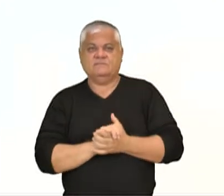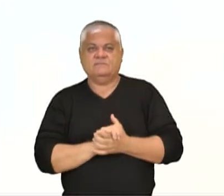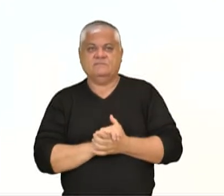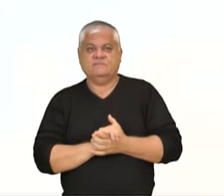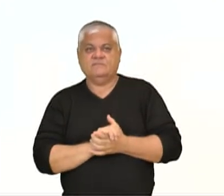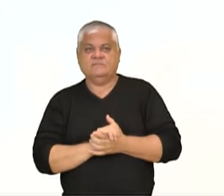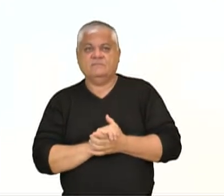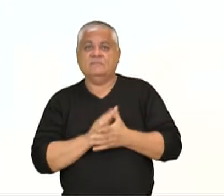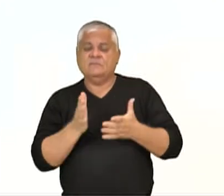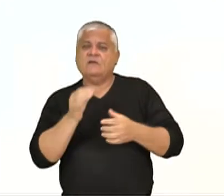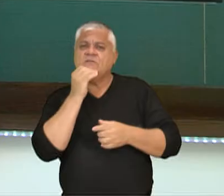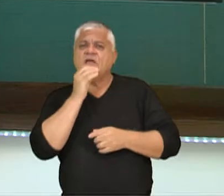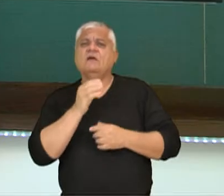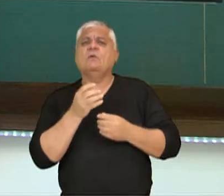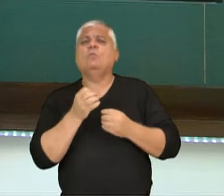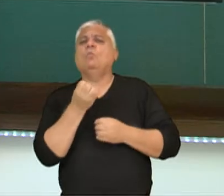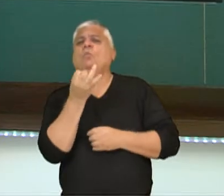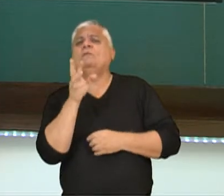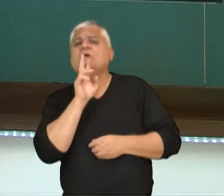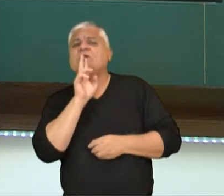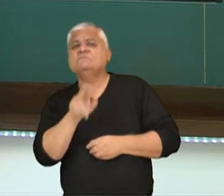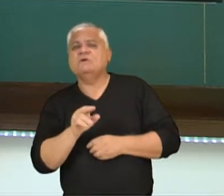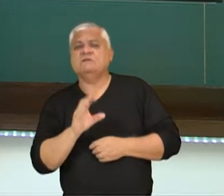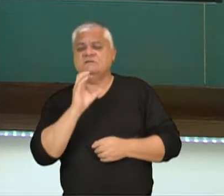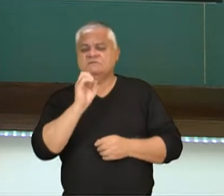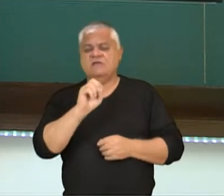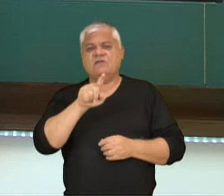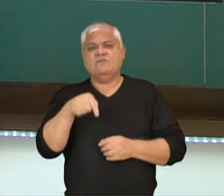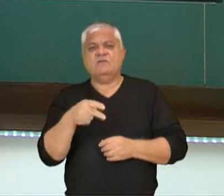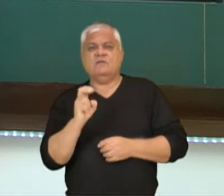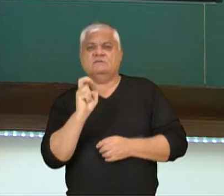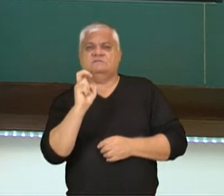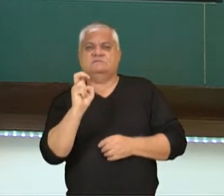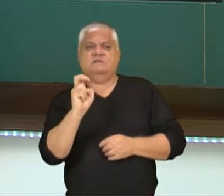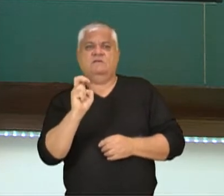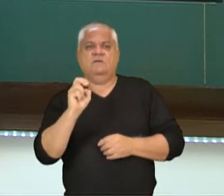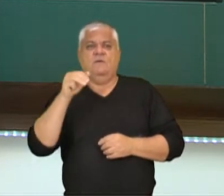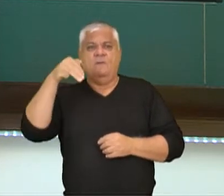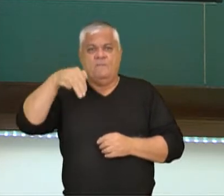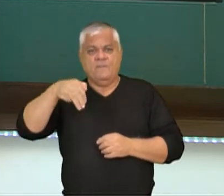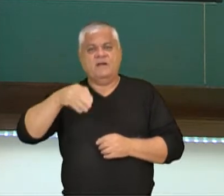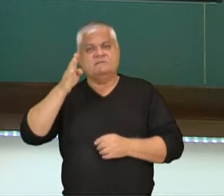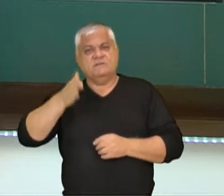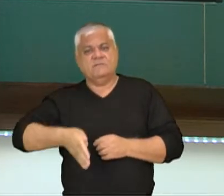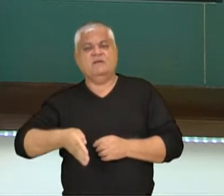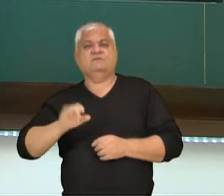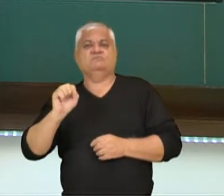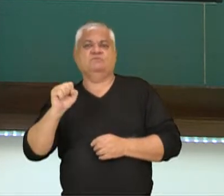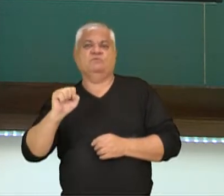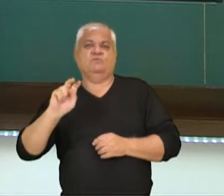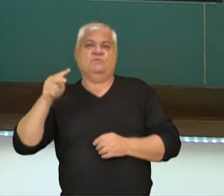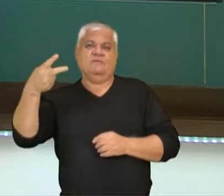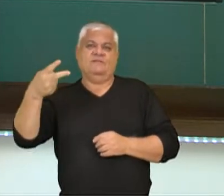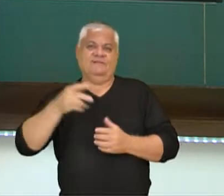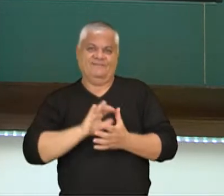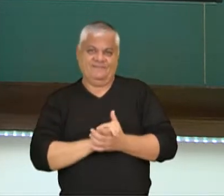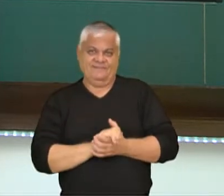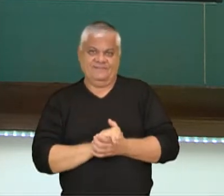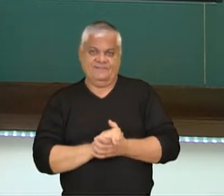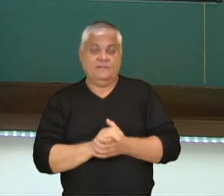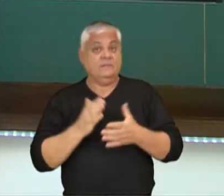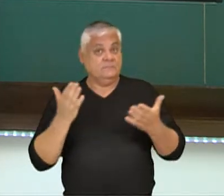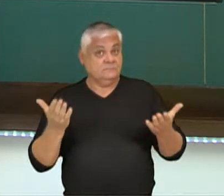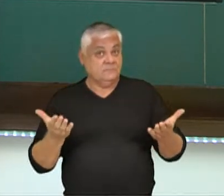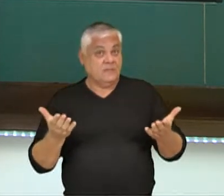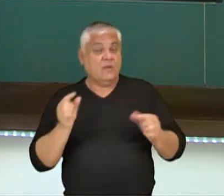Se você fizer essa divisão, o resultado vai ser a aceleração igual a 0,5 metros por segundo ao quadrado. É